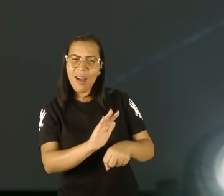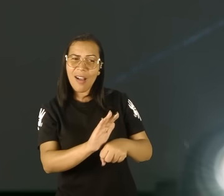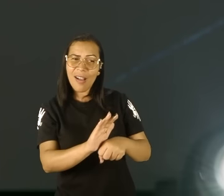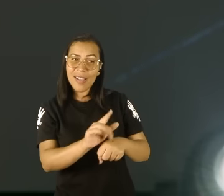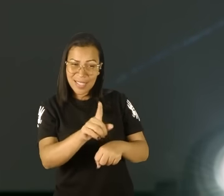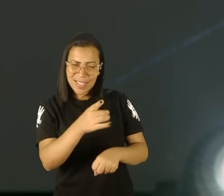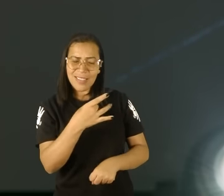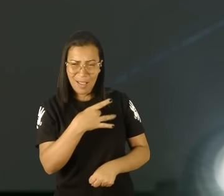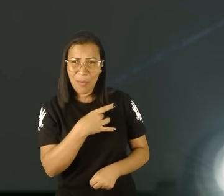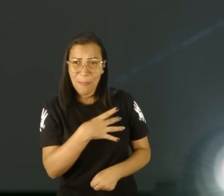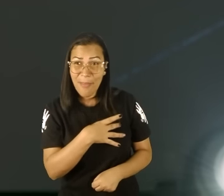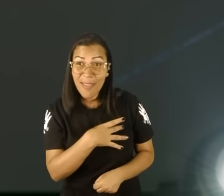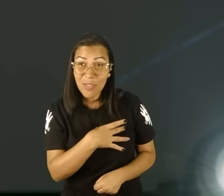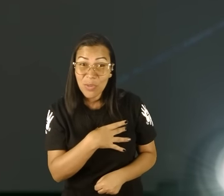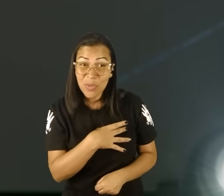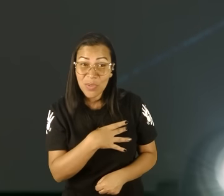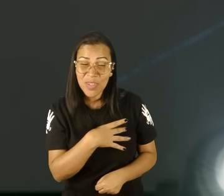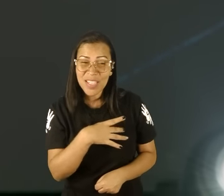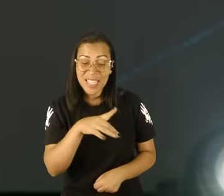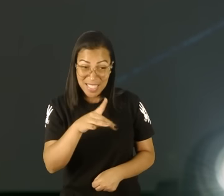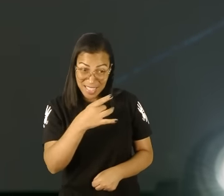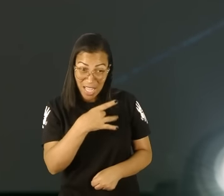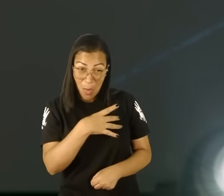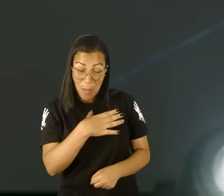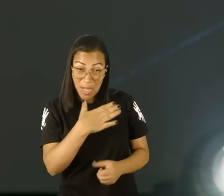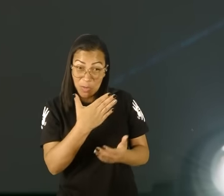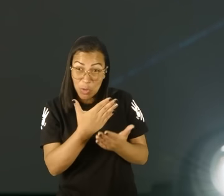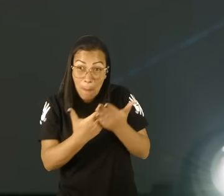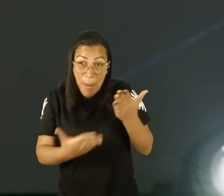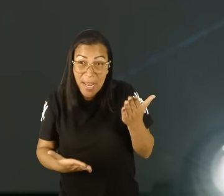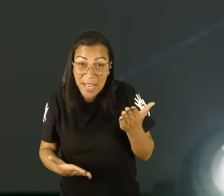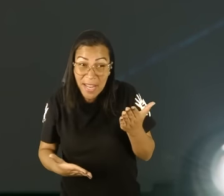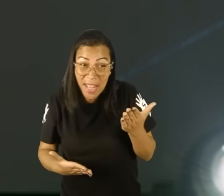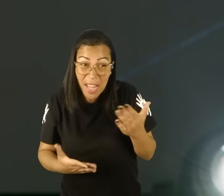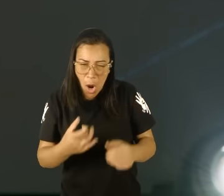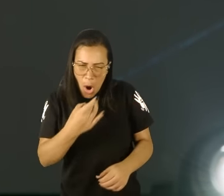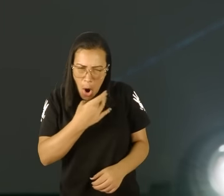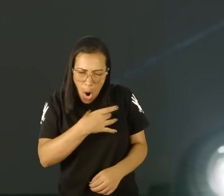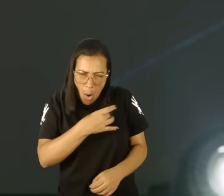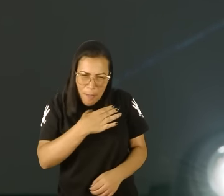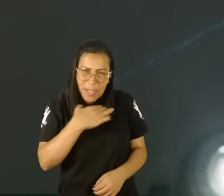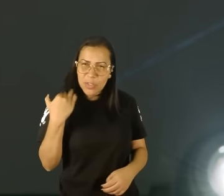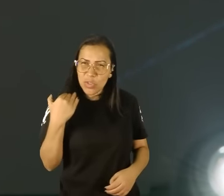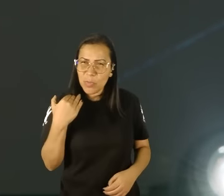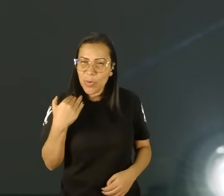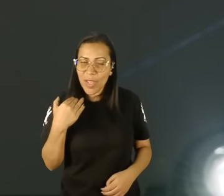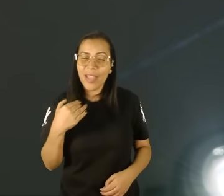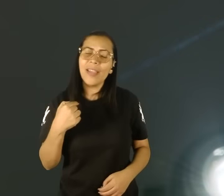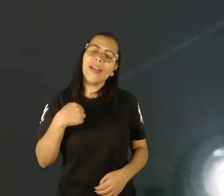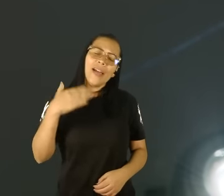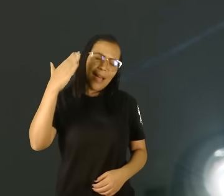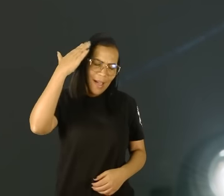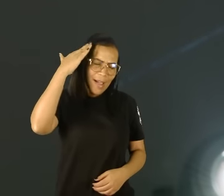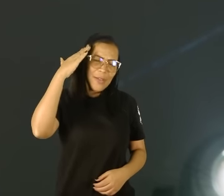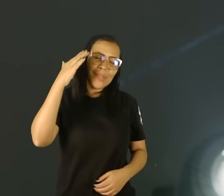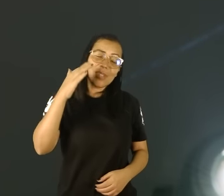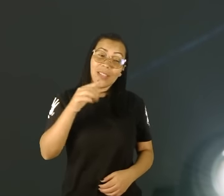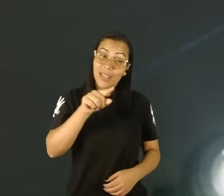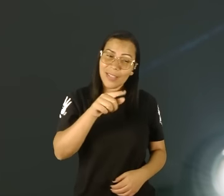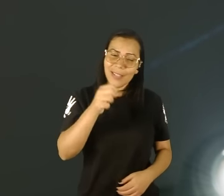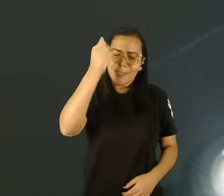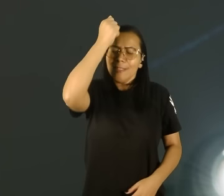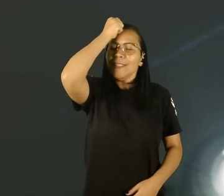está? Medo de perder, medo de morrer. Talvez até passe arrependimentos na sua cabeça do porquê que você não fez.